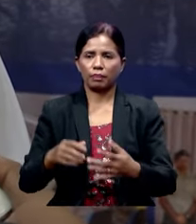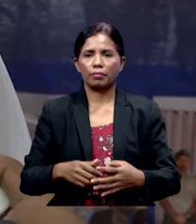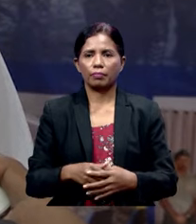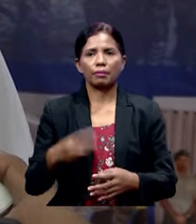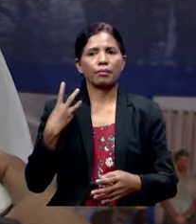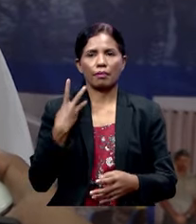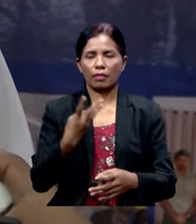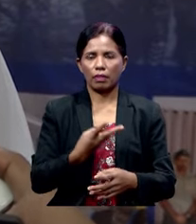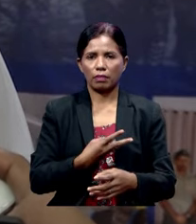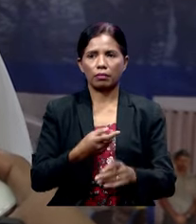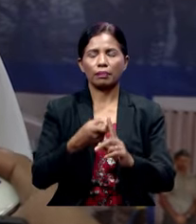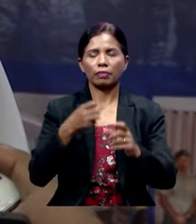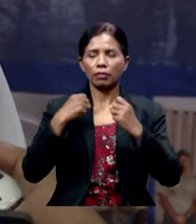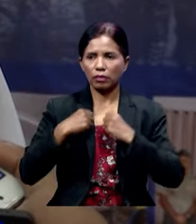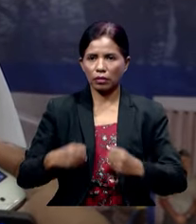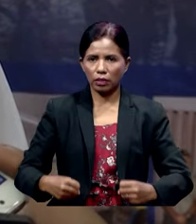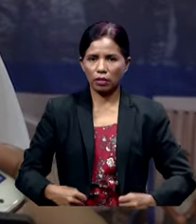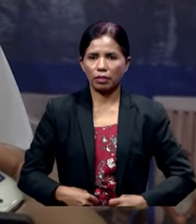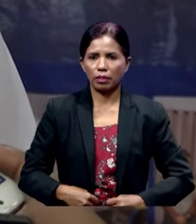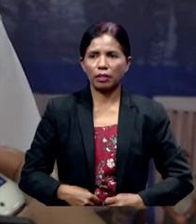ami husi Saudi ia